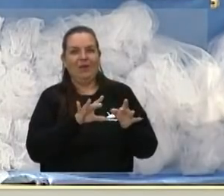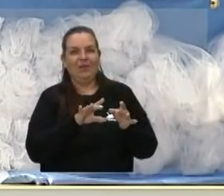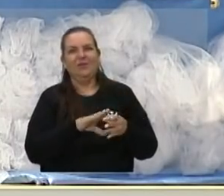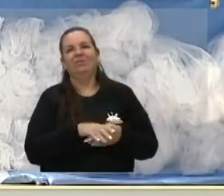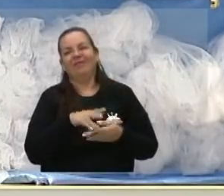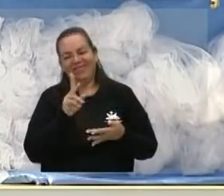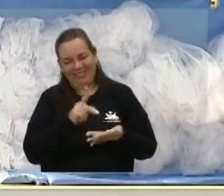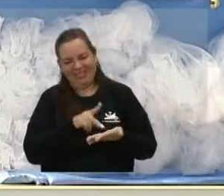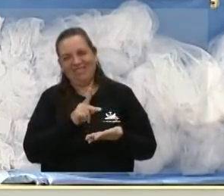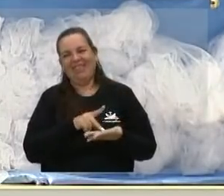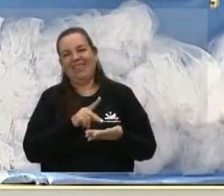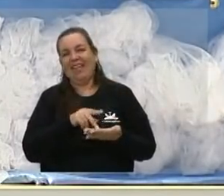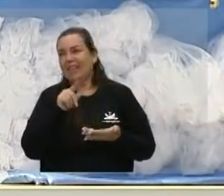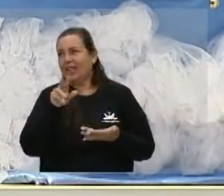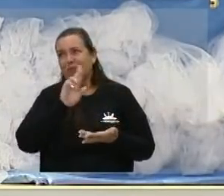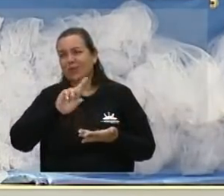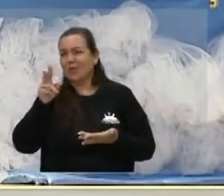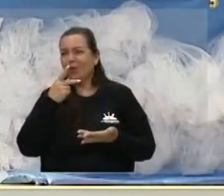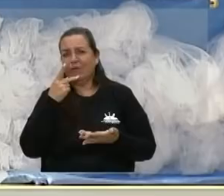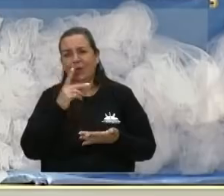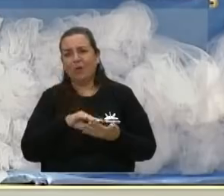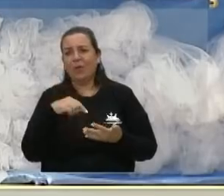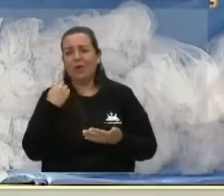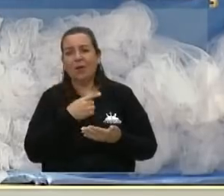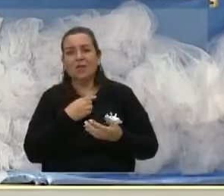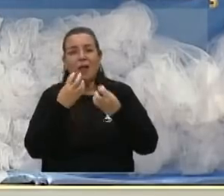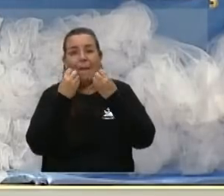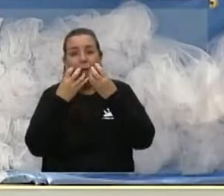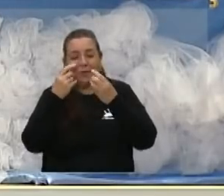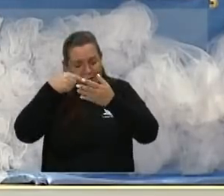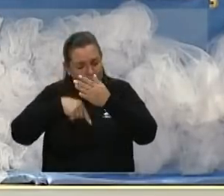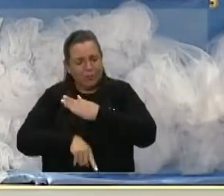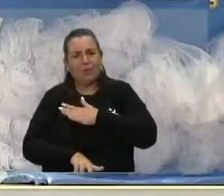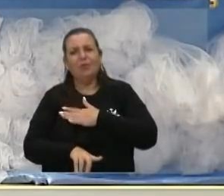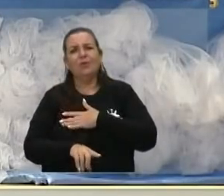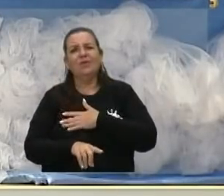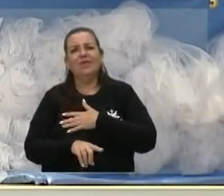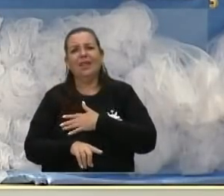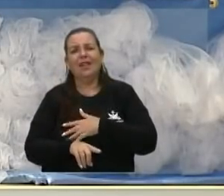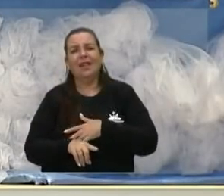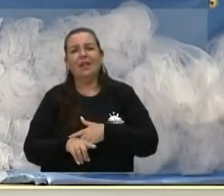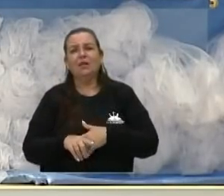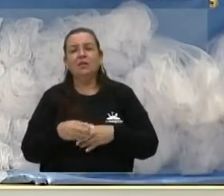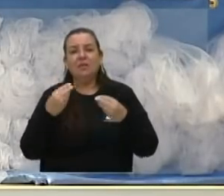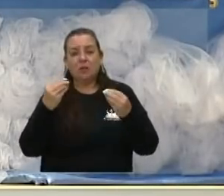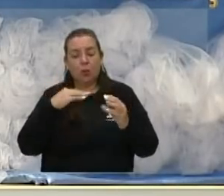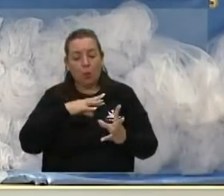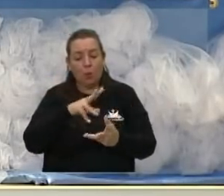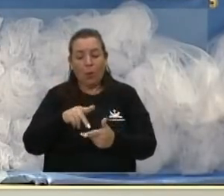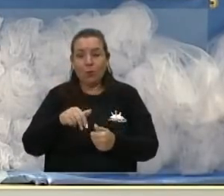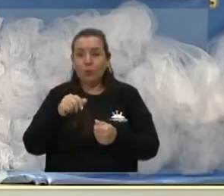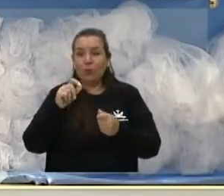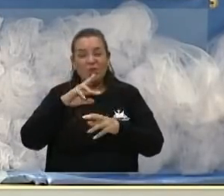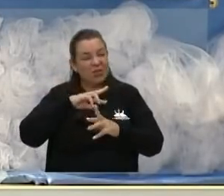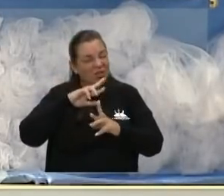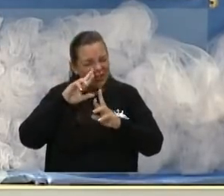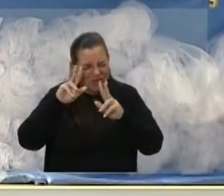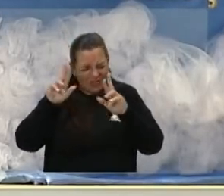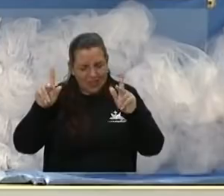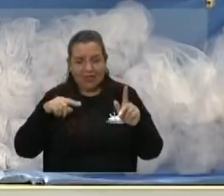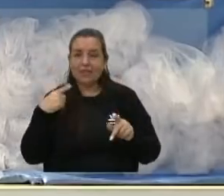e é isso que o senhor disse benignidade e como mundo seria diferente se nós